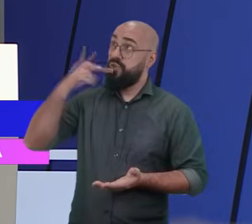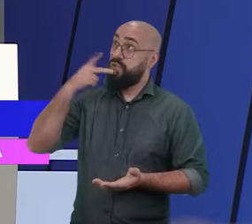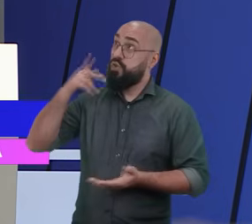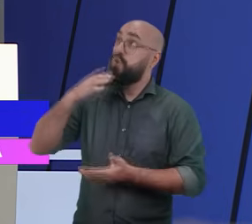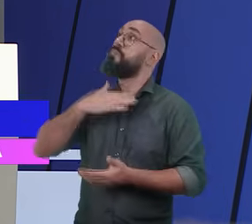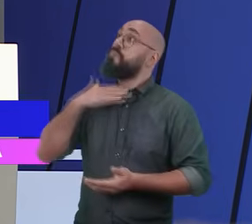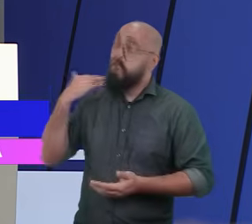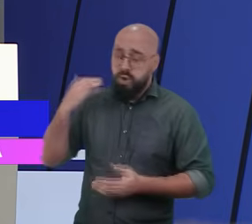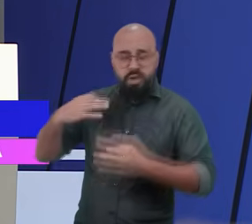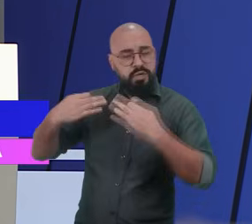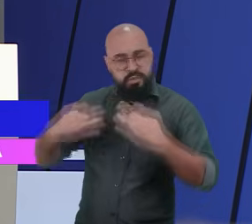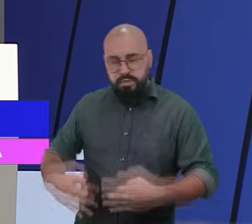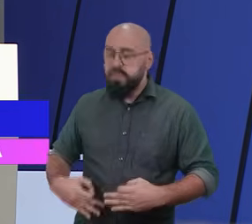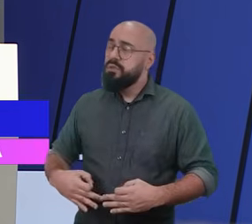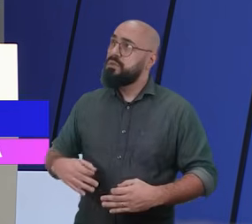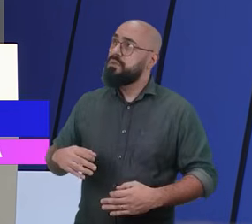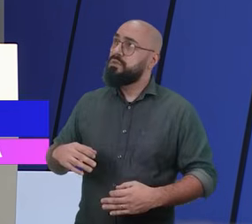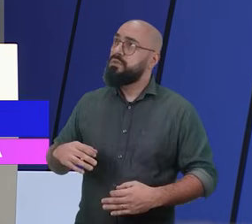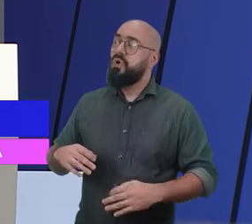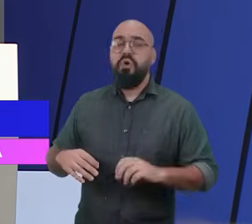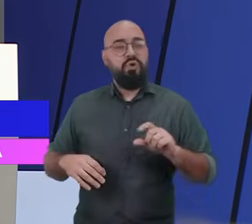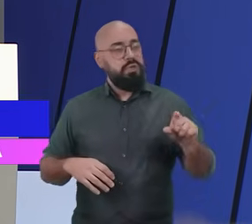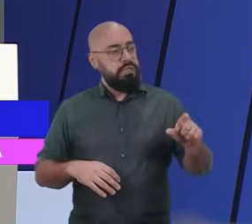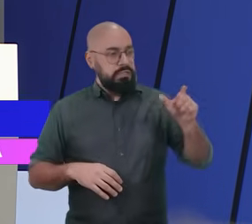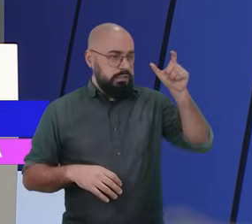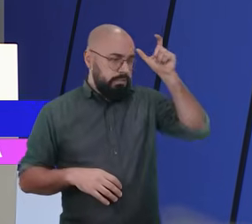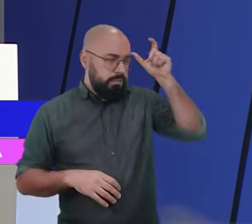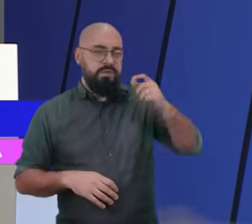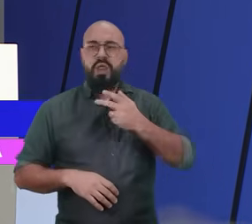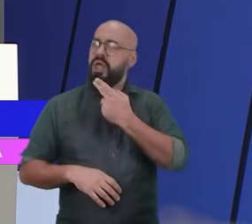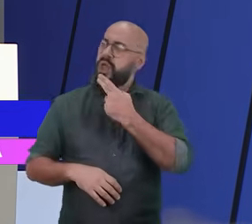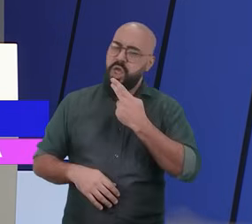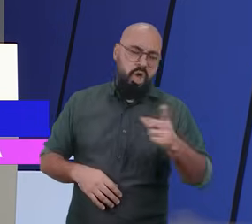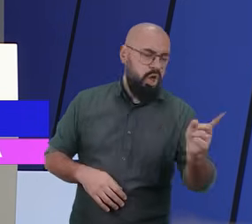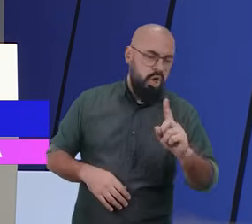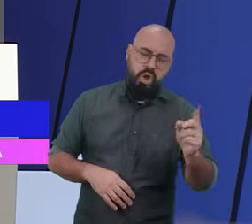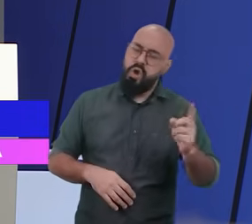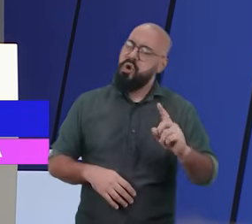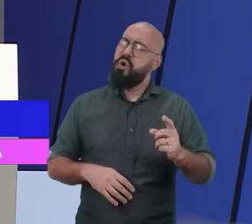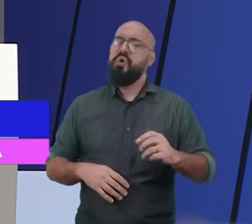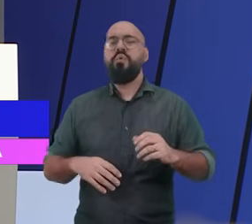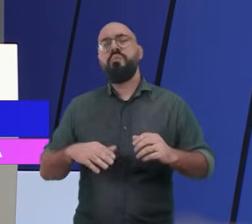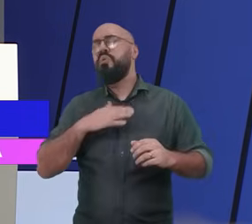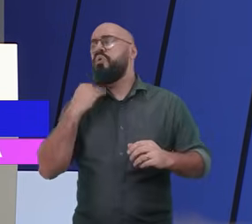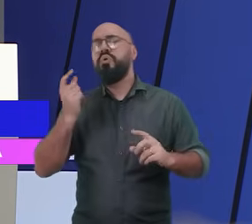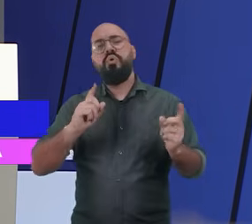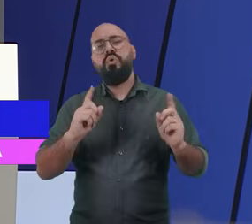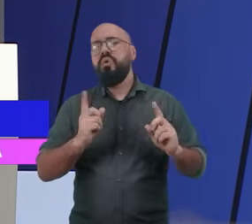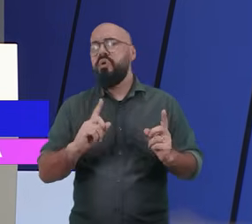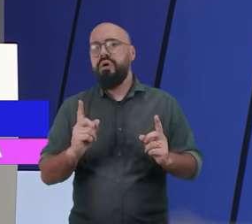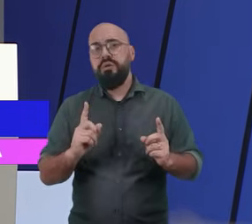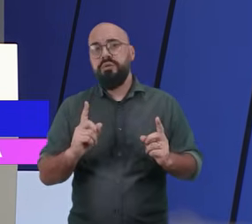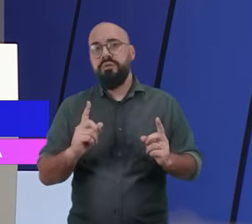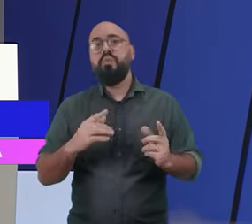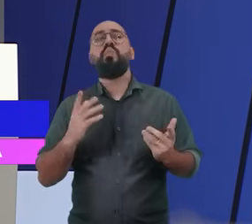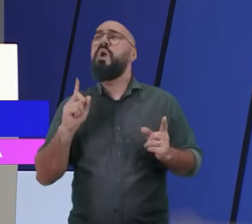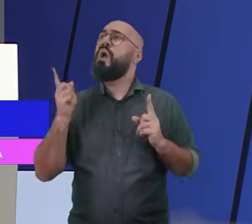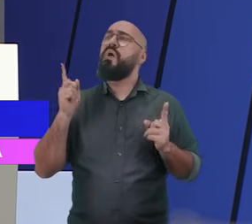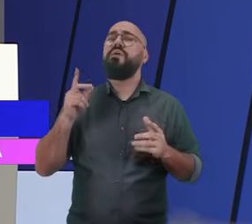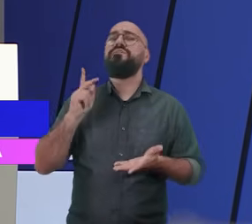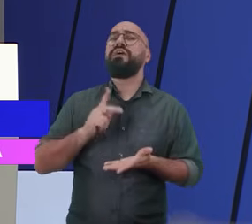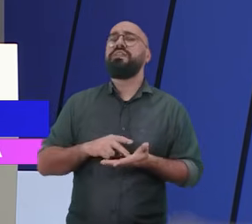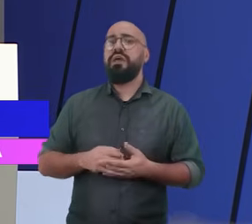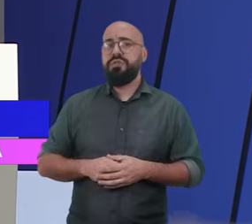morre. A serpente falou que não morre. Bom, a serpente estava mentindo, como ela sempre faz, como ela sempre fez e como ela continuará